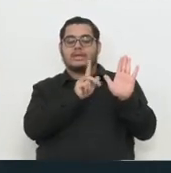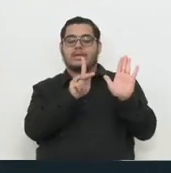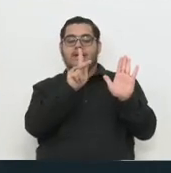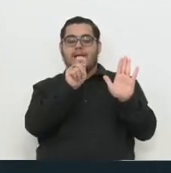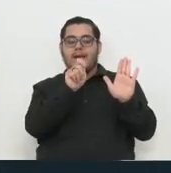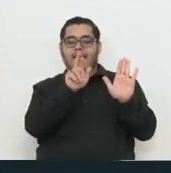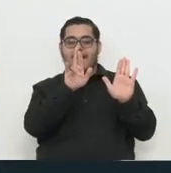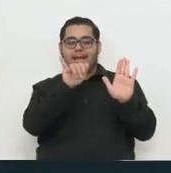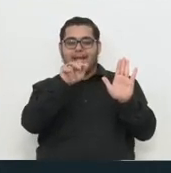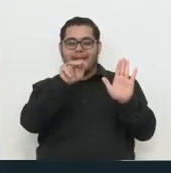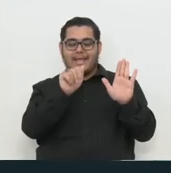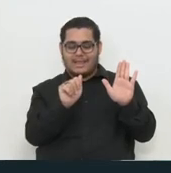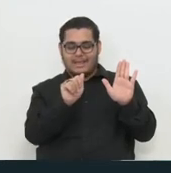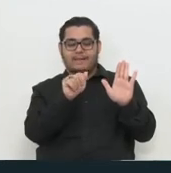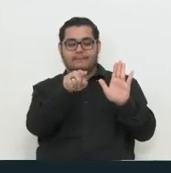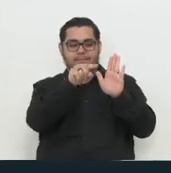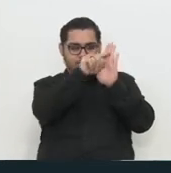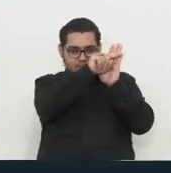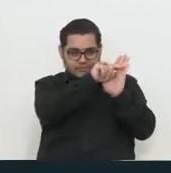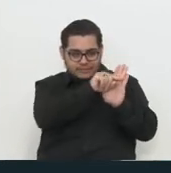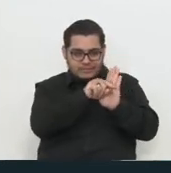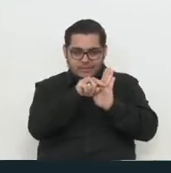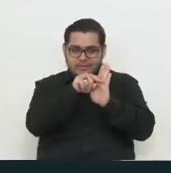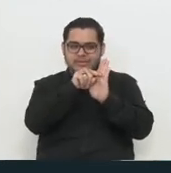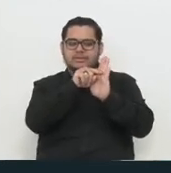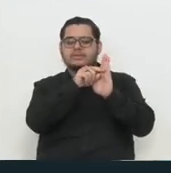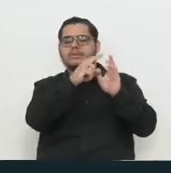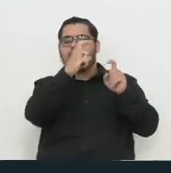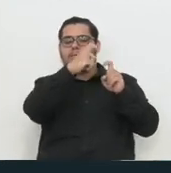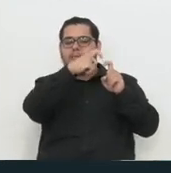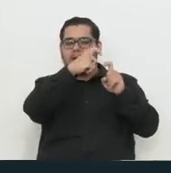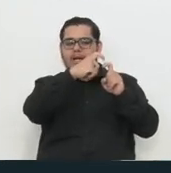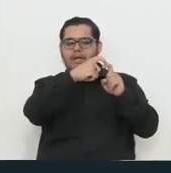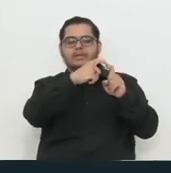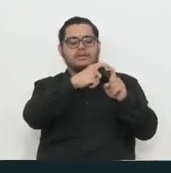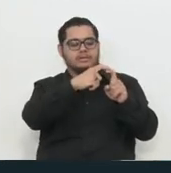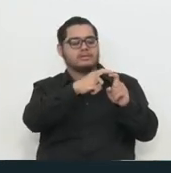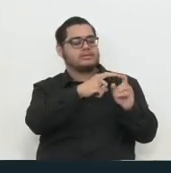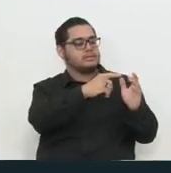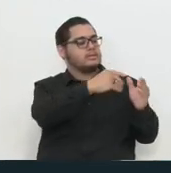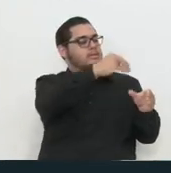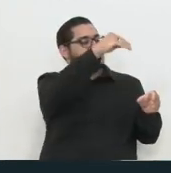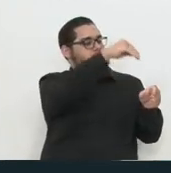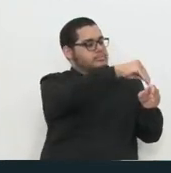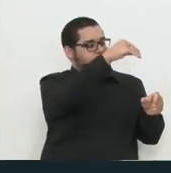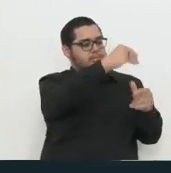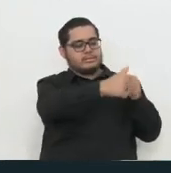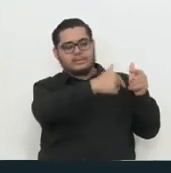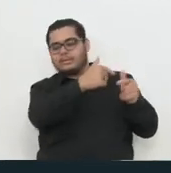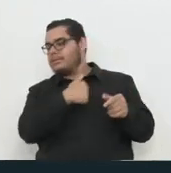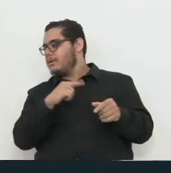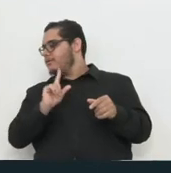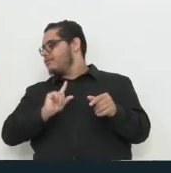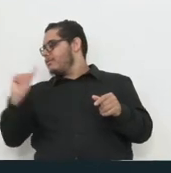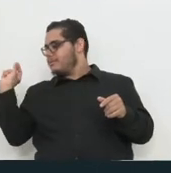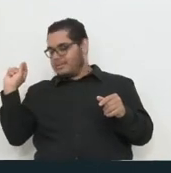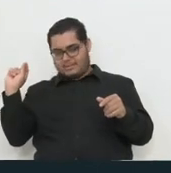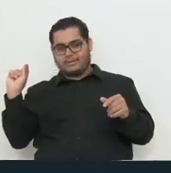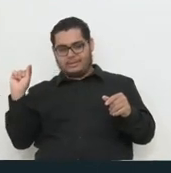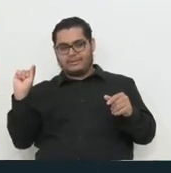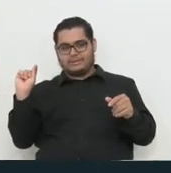investiga a questão dos médicos né que batem batem o ponto e não exerce o trabalho né passou